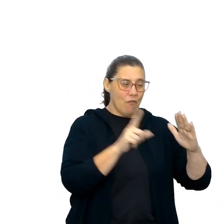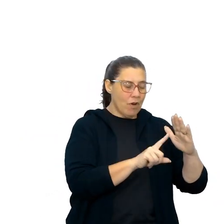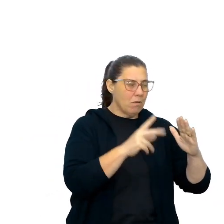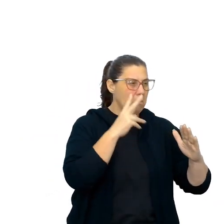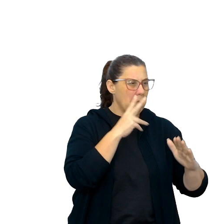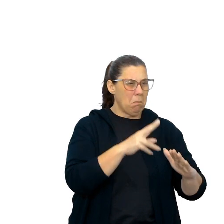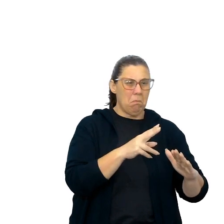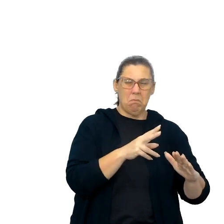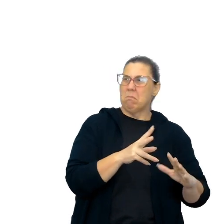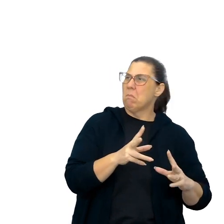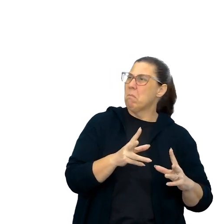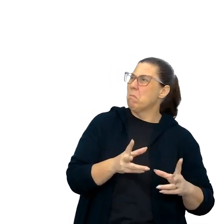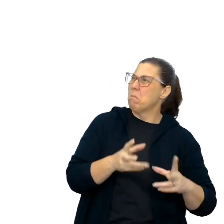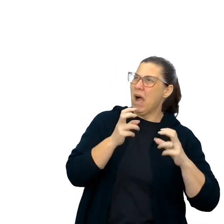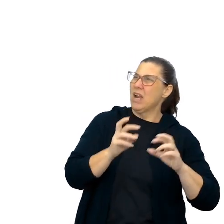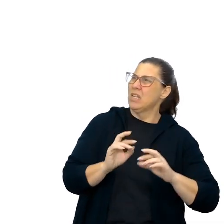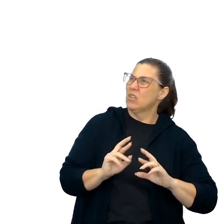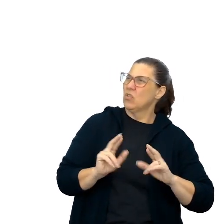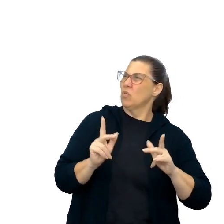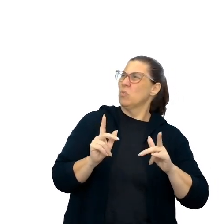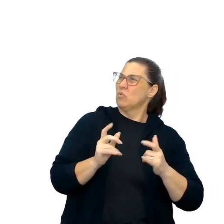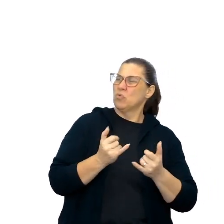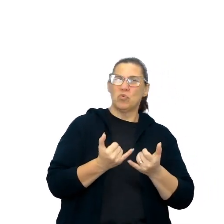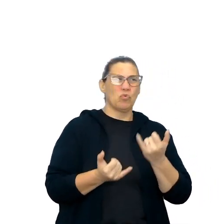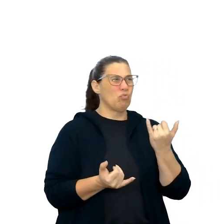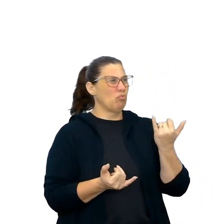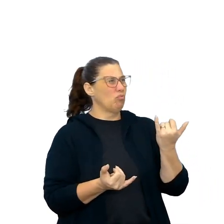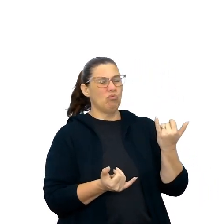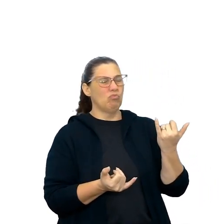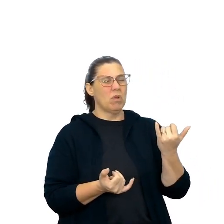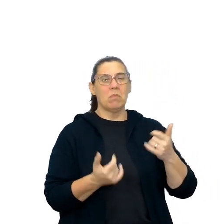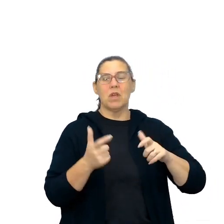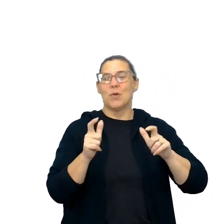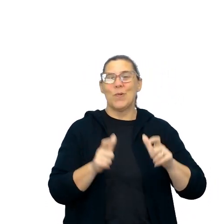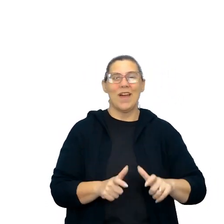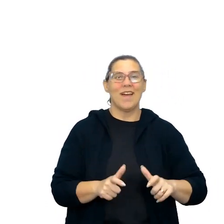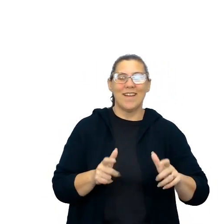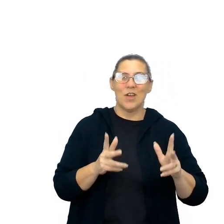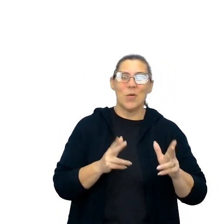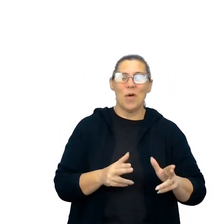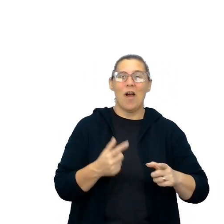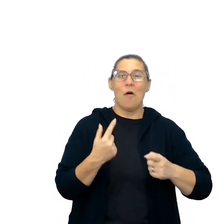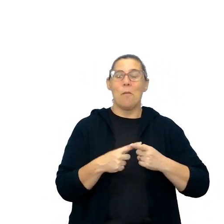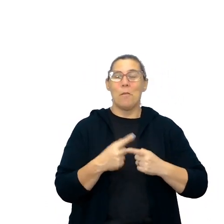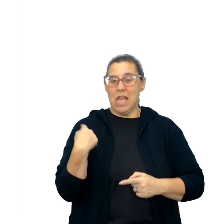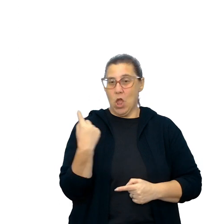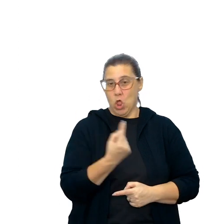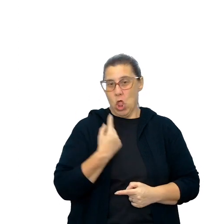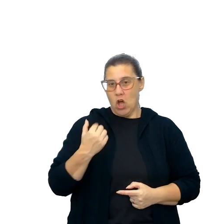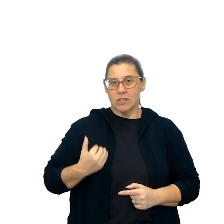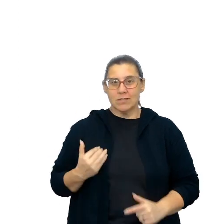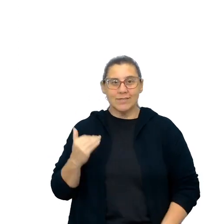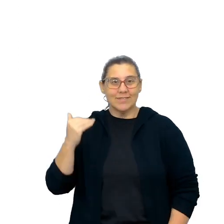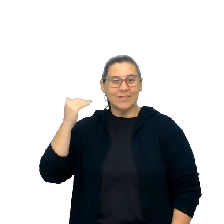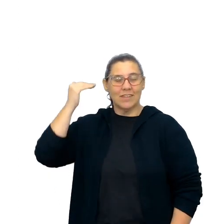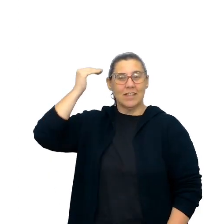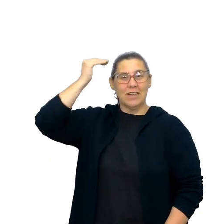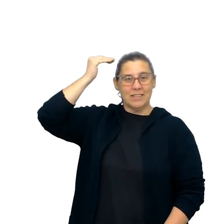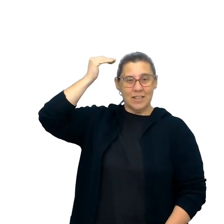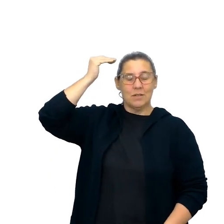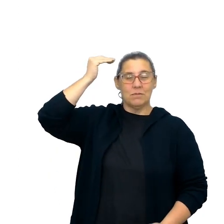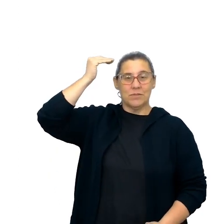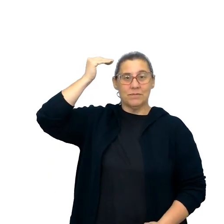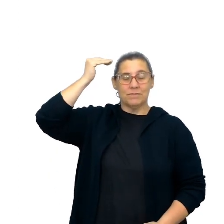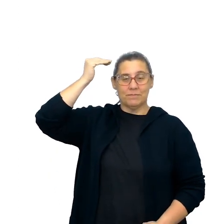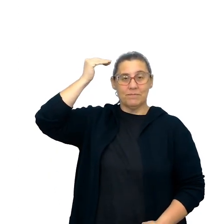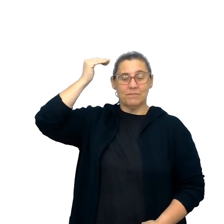nós estamos em um outro local, que não é o mesmo local, porque não tem as mesmas dimensões e que nós estávamos acostumados. Por